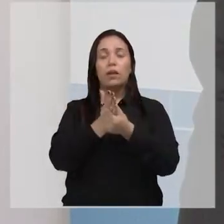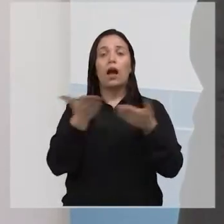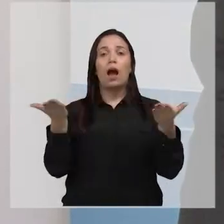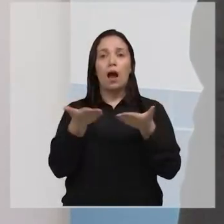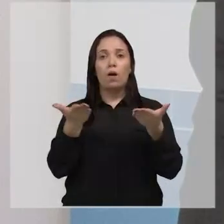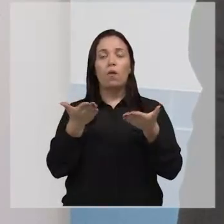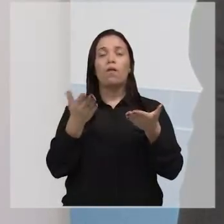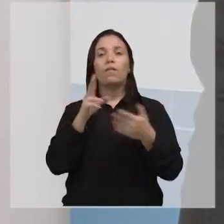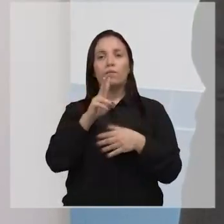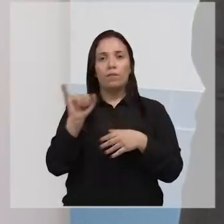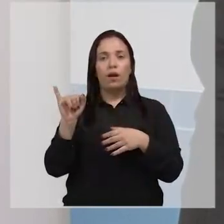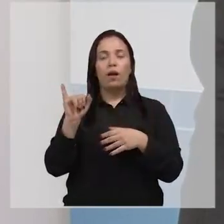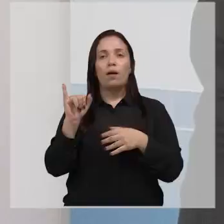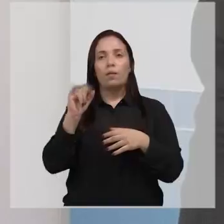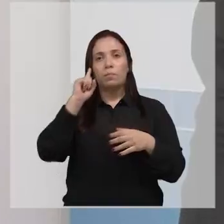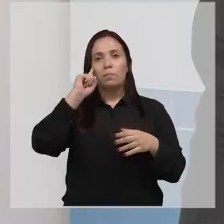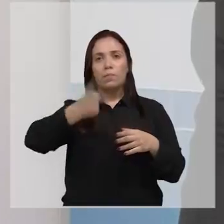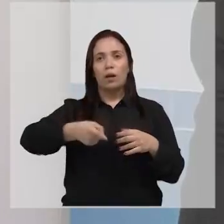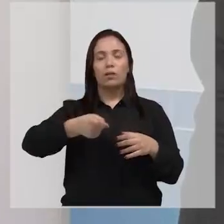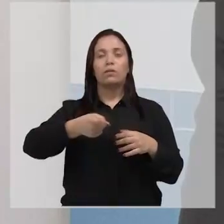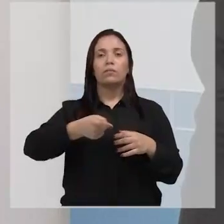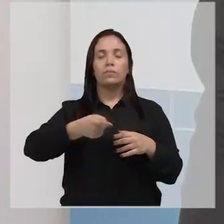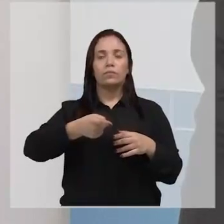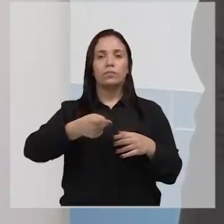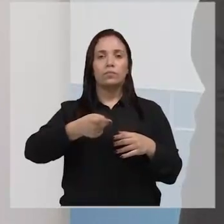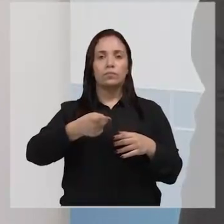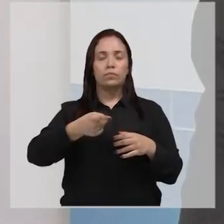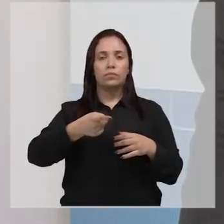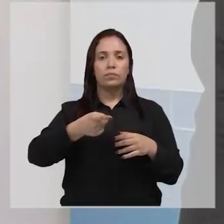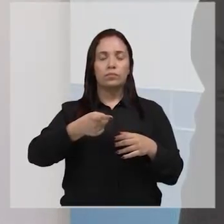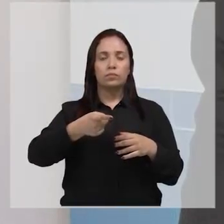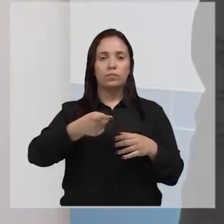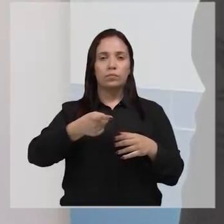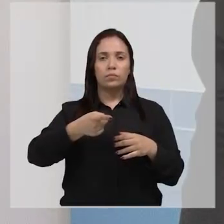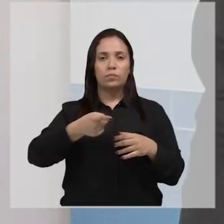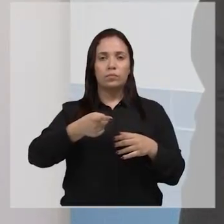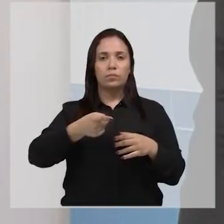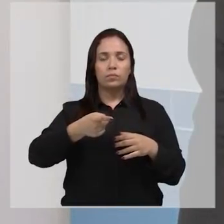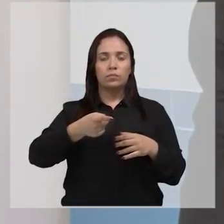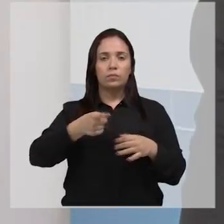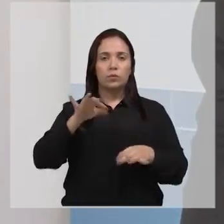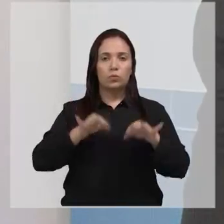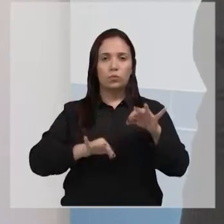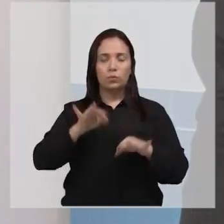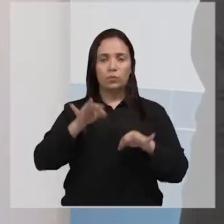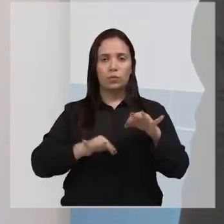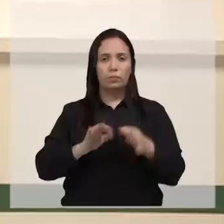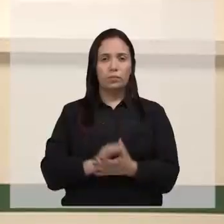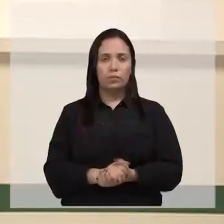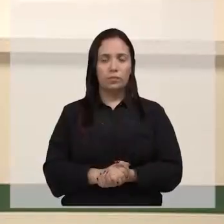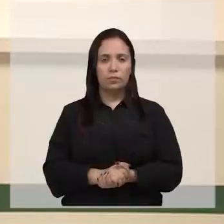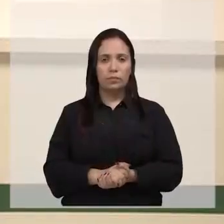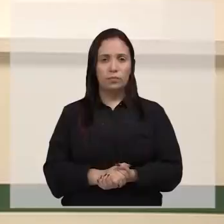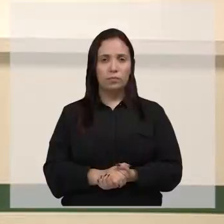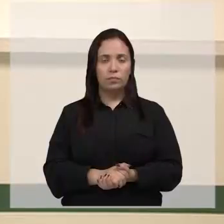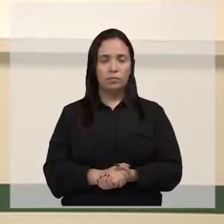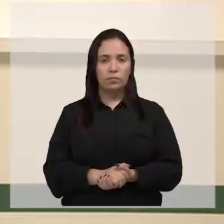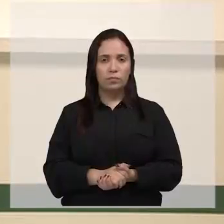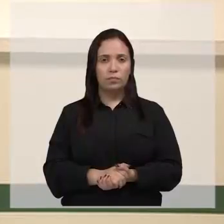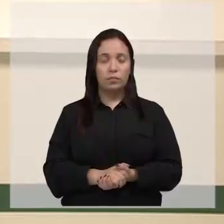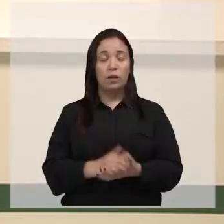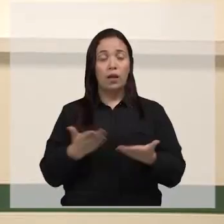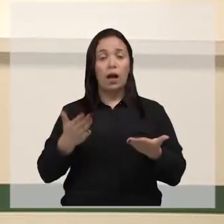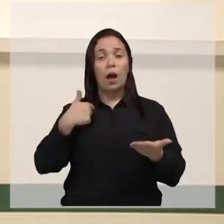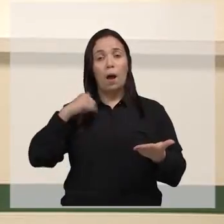e vai passar a cumprir já depois do julgamento dos embargos. Não tem nada a ver com o mérito, é